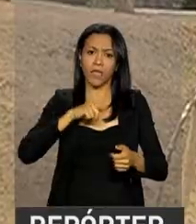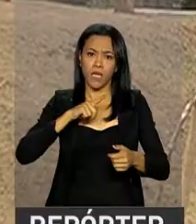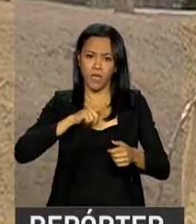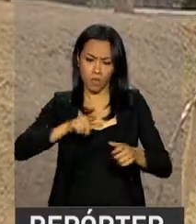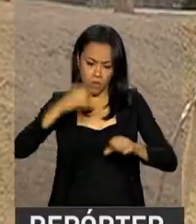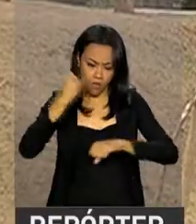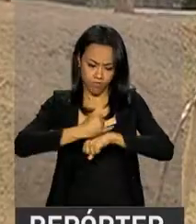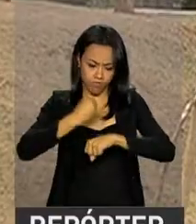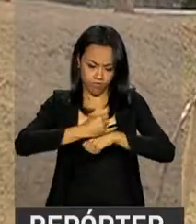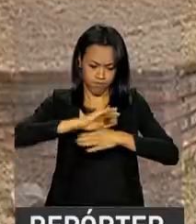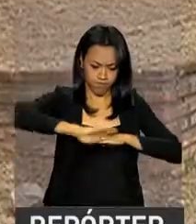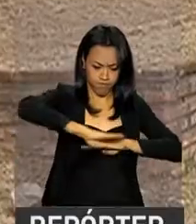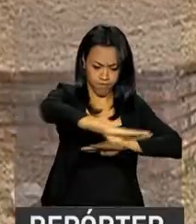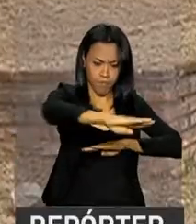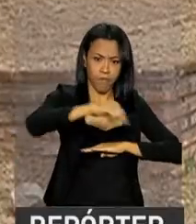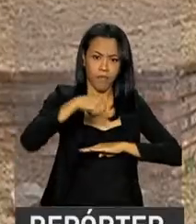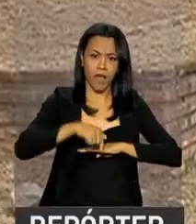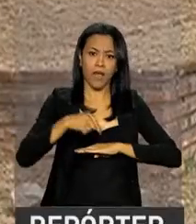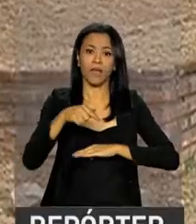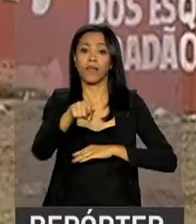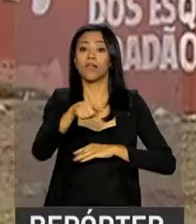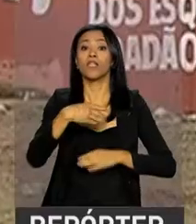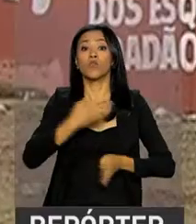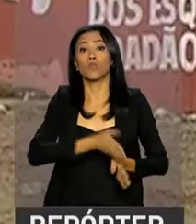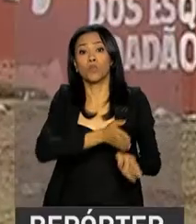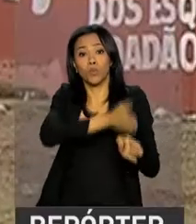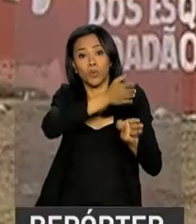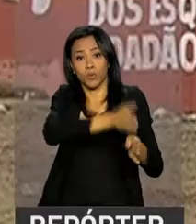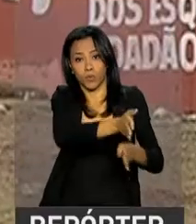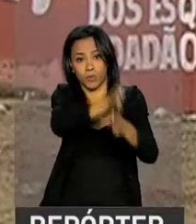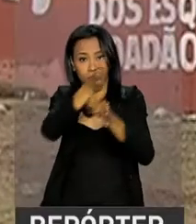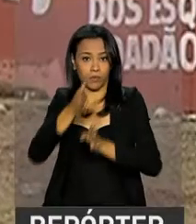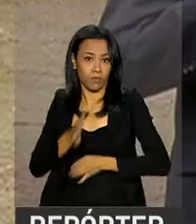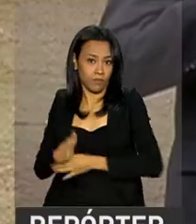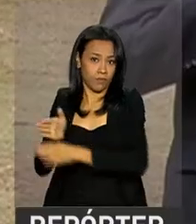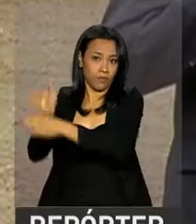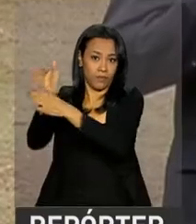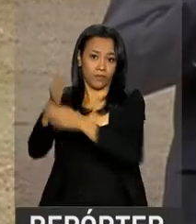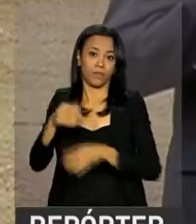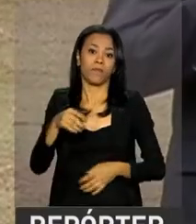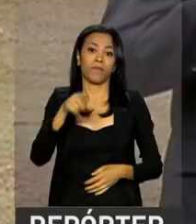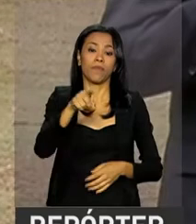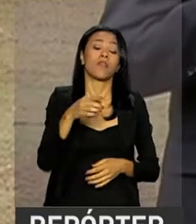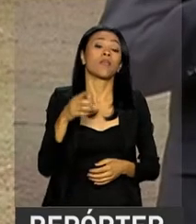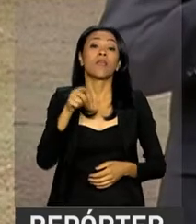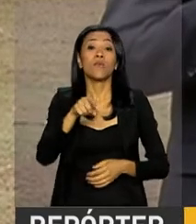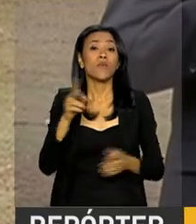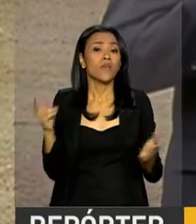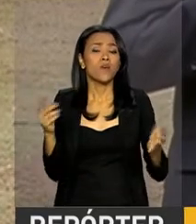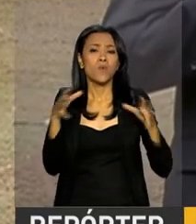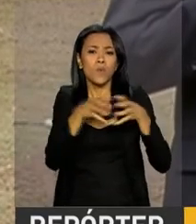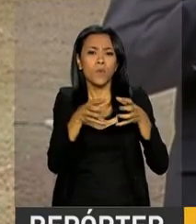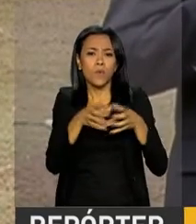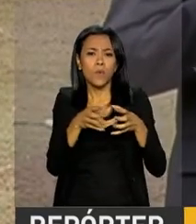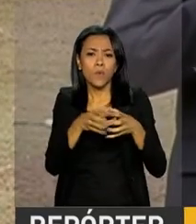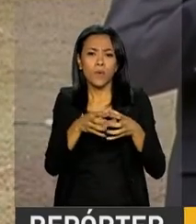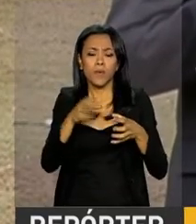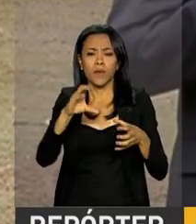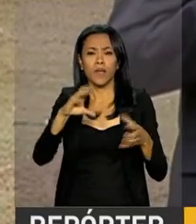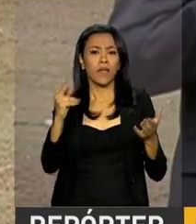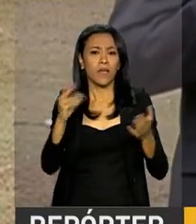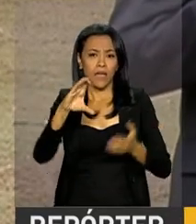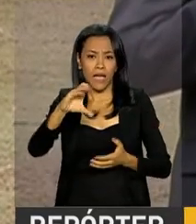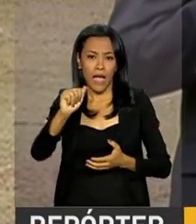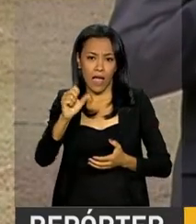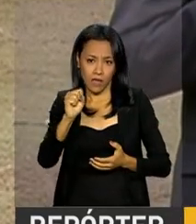31 e ps eo muro erguido no local onde ficava lá o caso pelos foi debatido em um dos quatro seminários temáticos